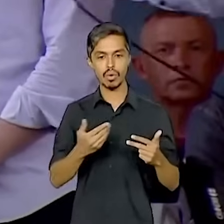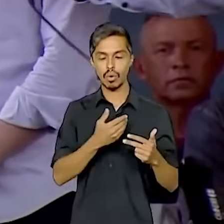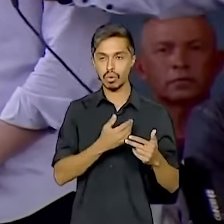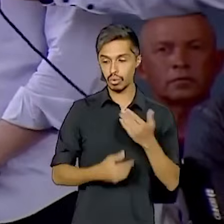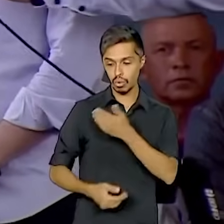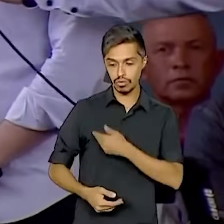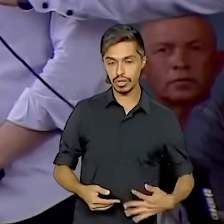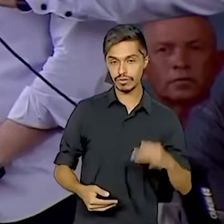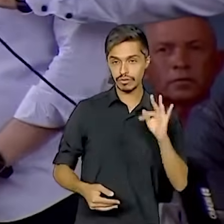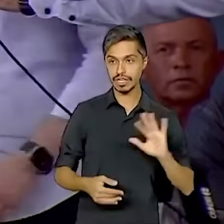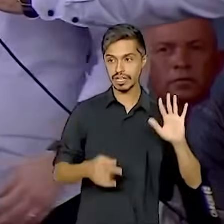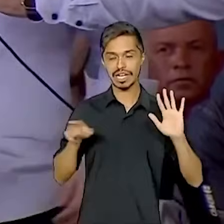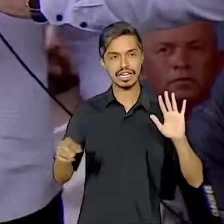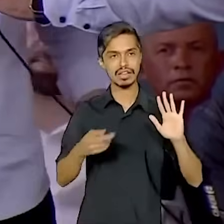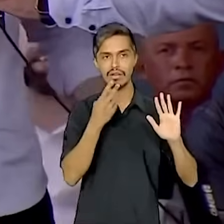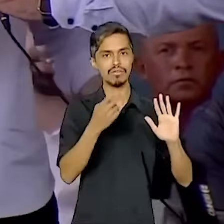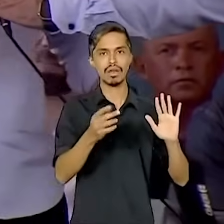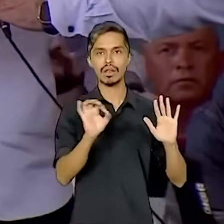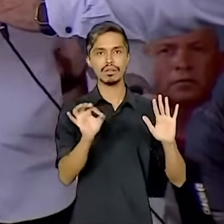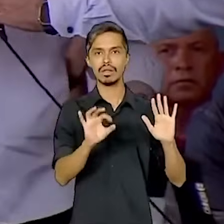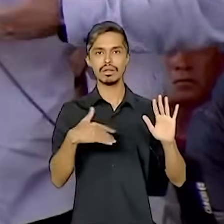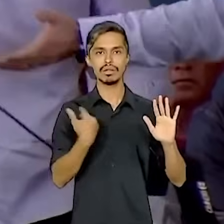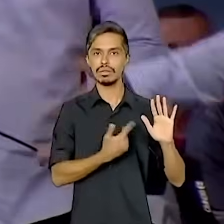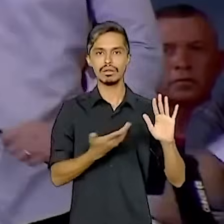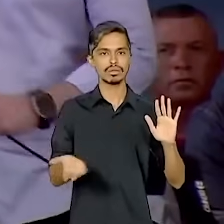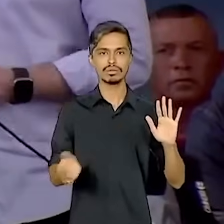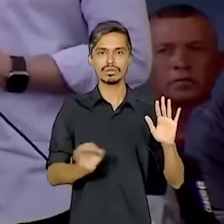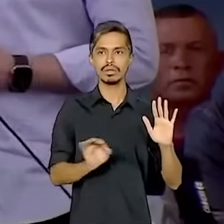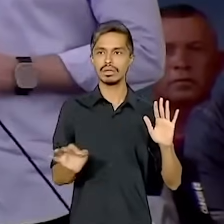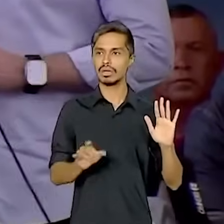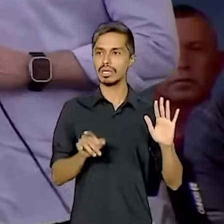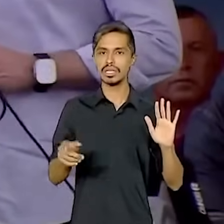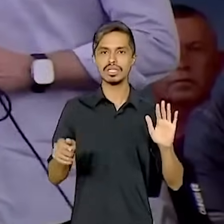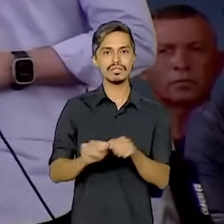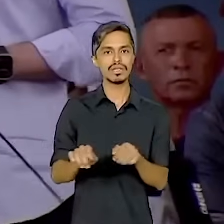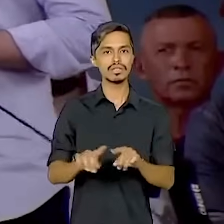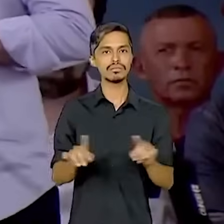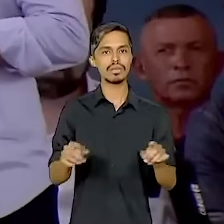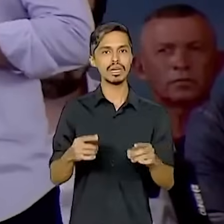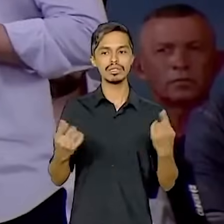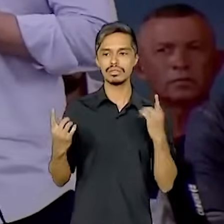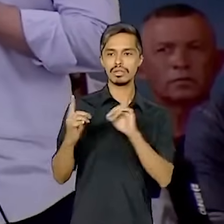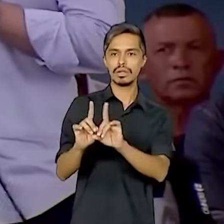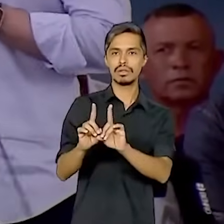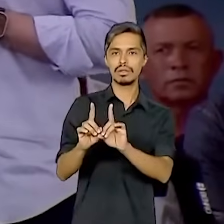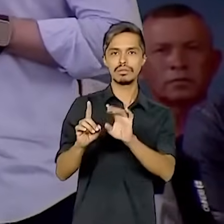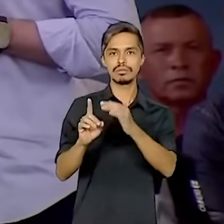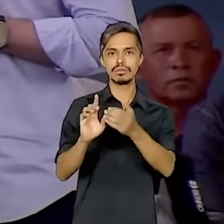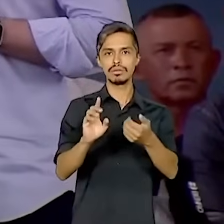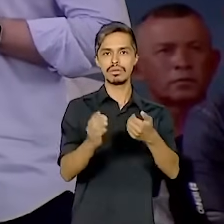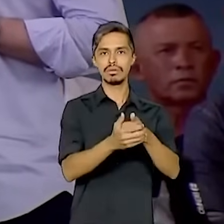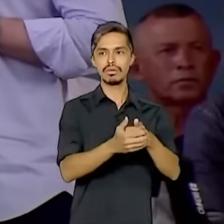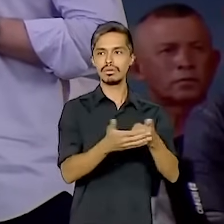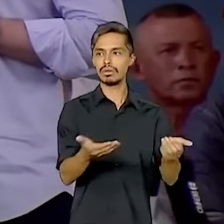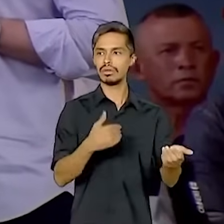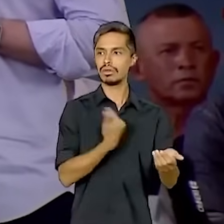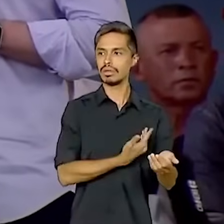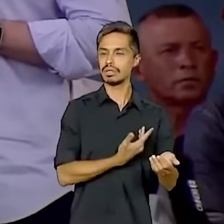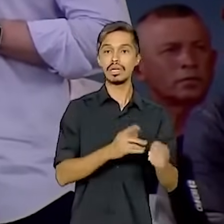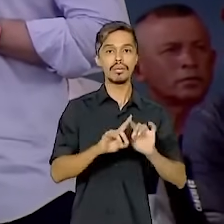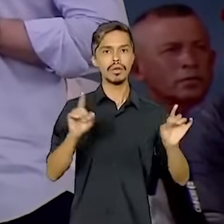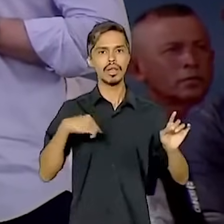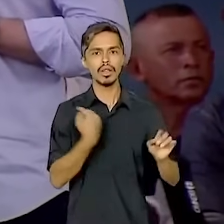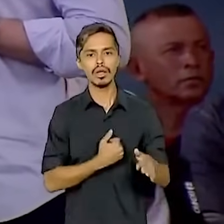federal participa, ele não cita o nome do governo federal. E eu quero dizer para vocês que nós não escondemos. Aqui